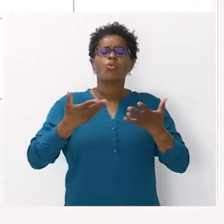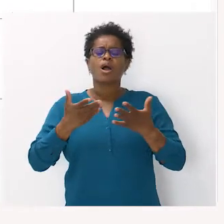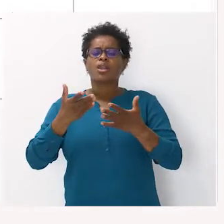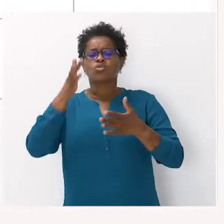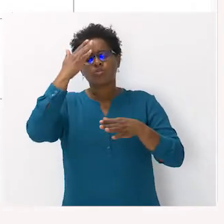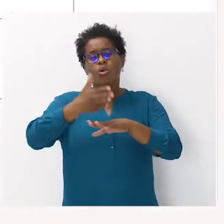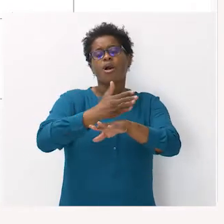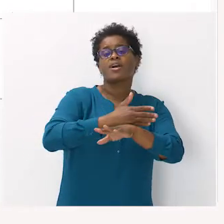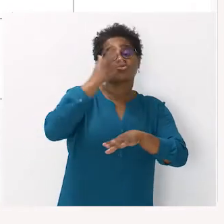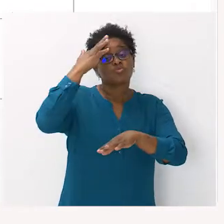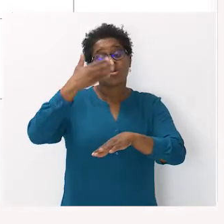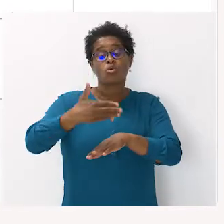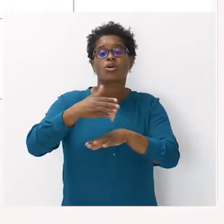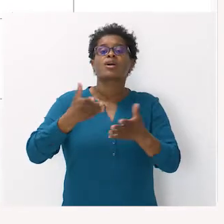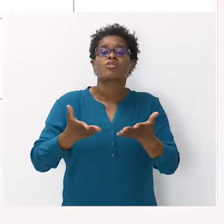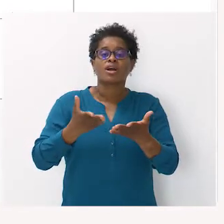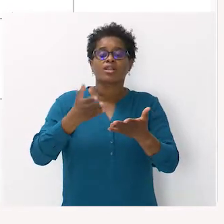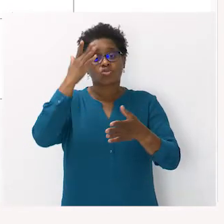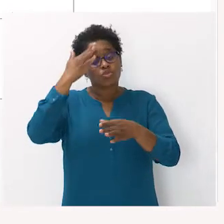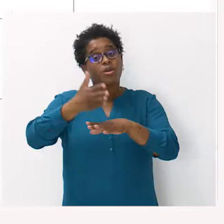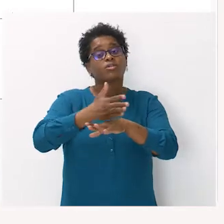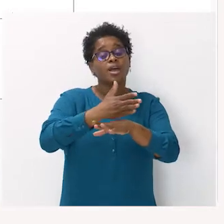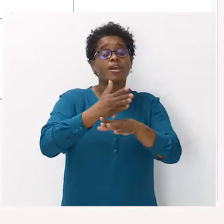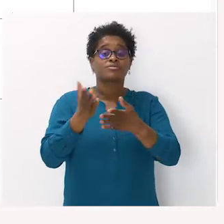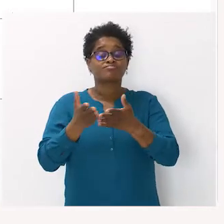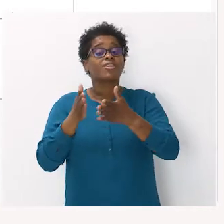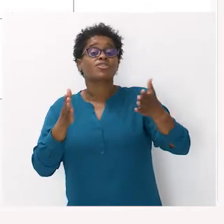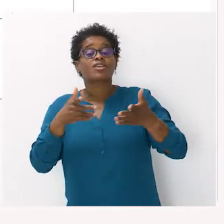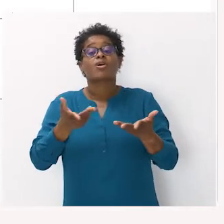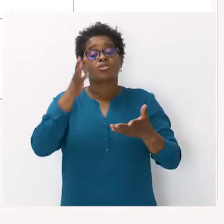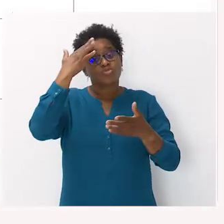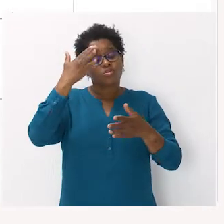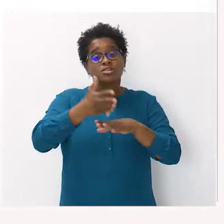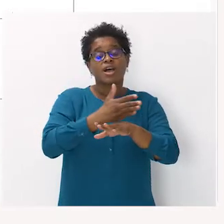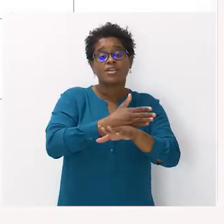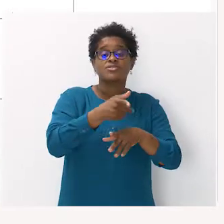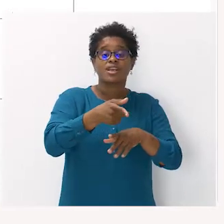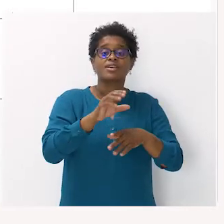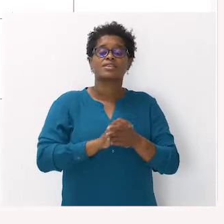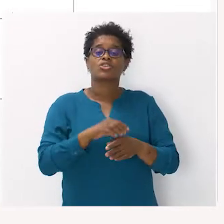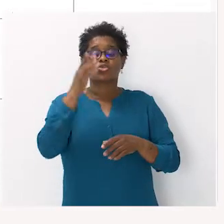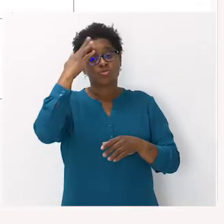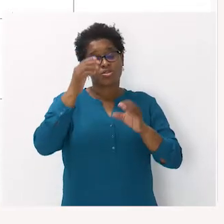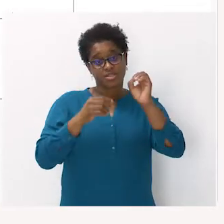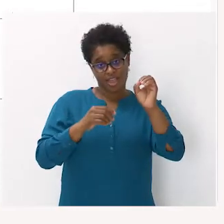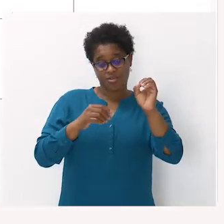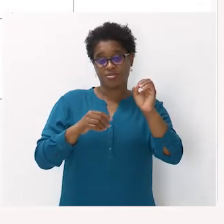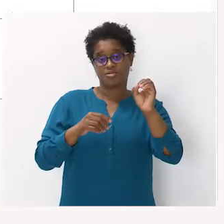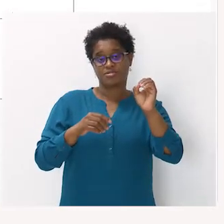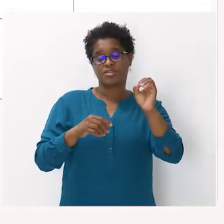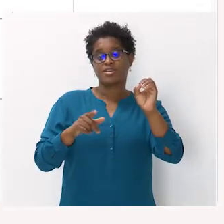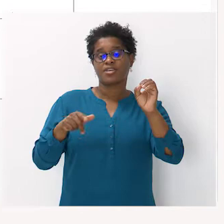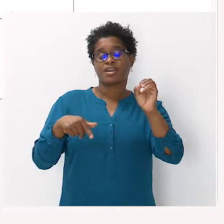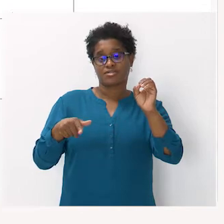é o antecessor do número 1? Já sabem, antecessor é o número que está à esquerda. Nesse caso, é o número 0. O sucessor é o número que está